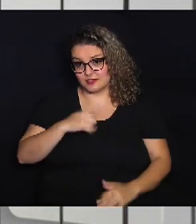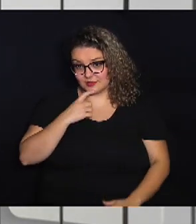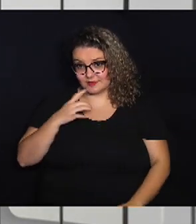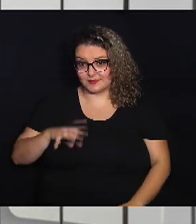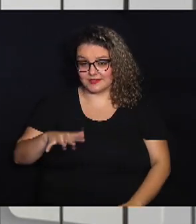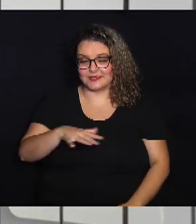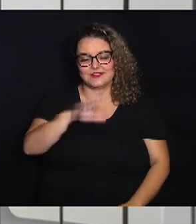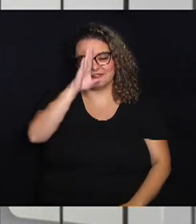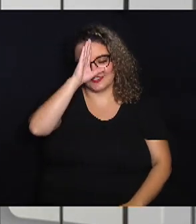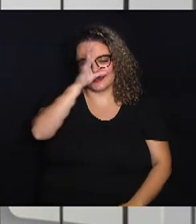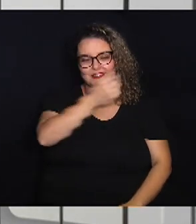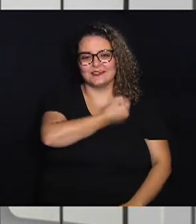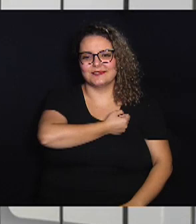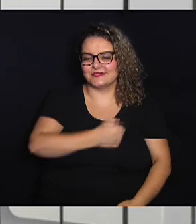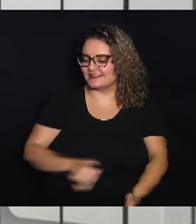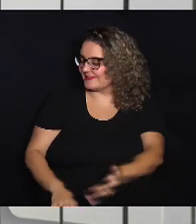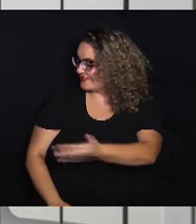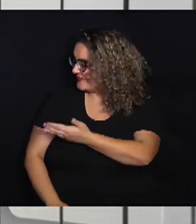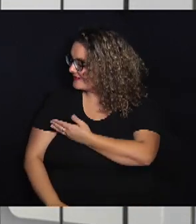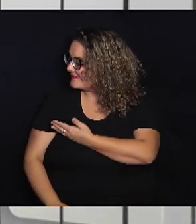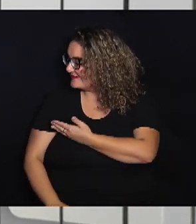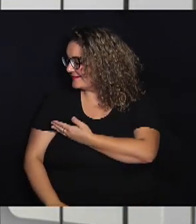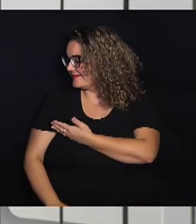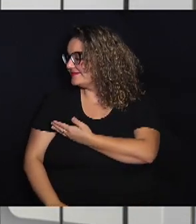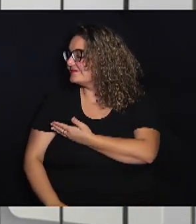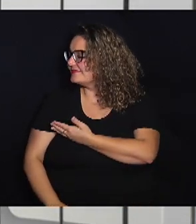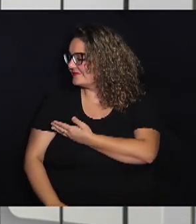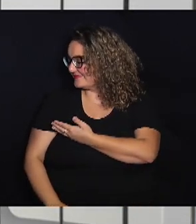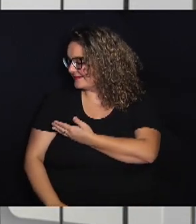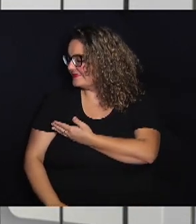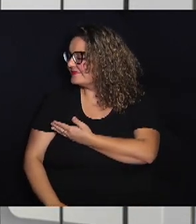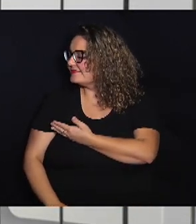região, pode ir direto no número